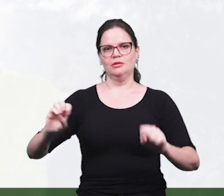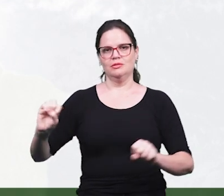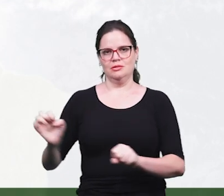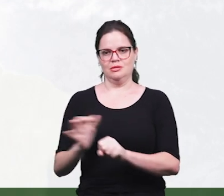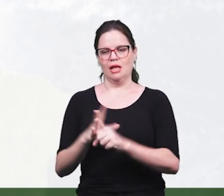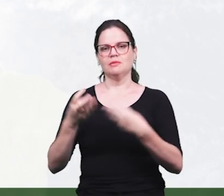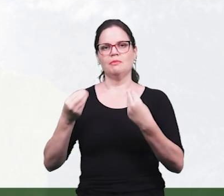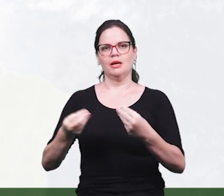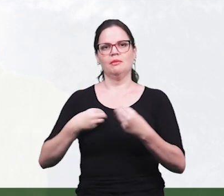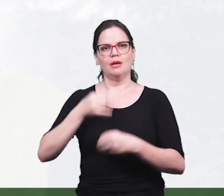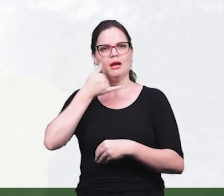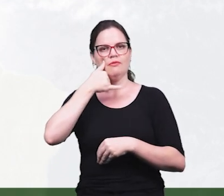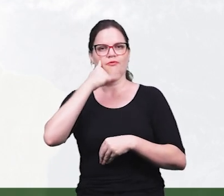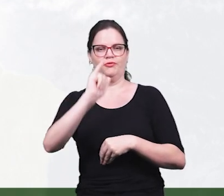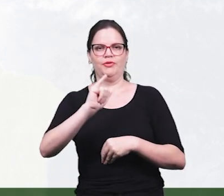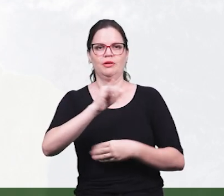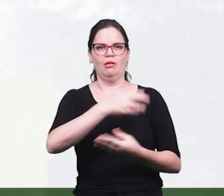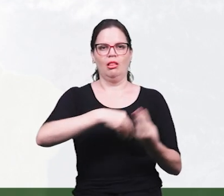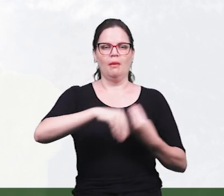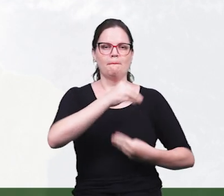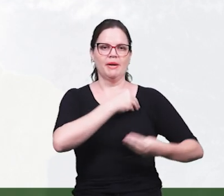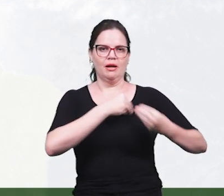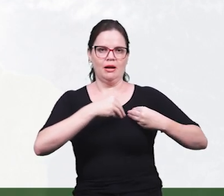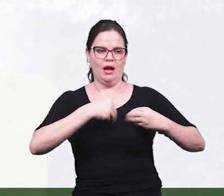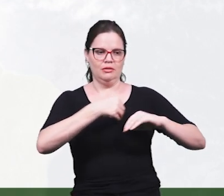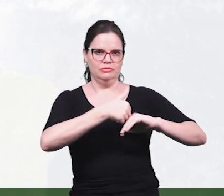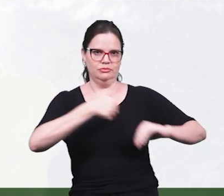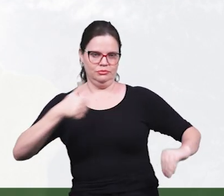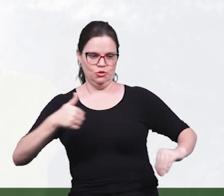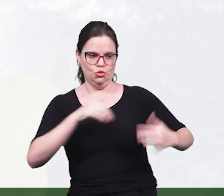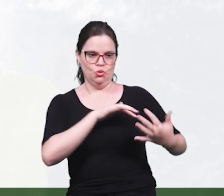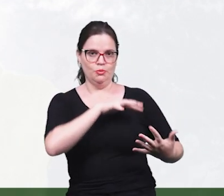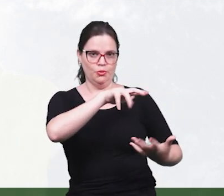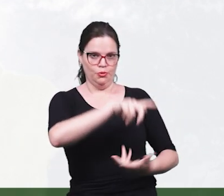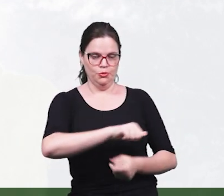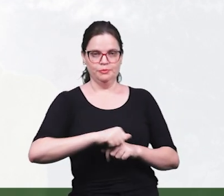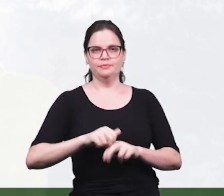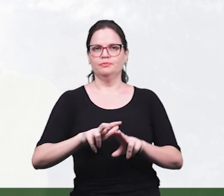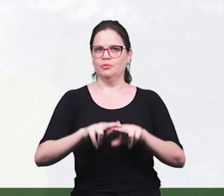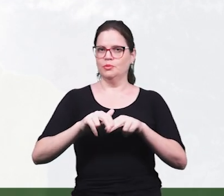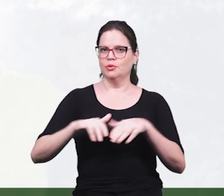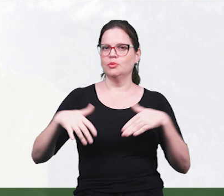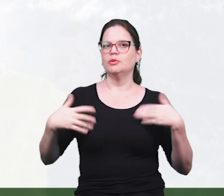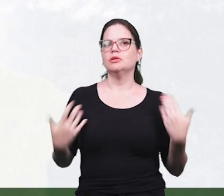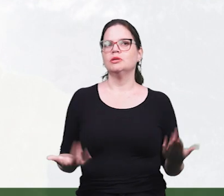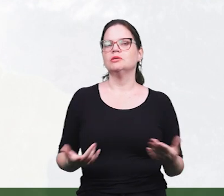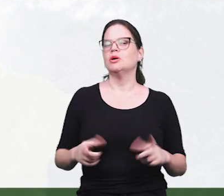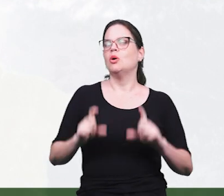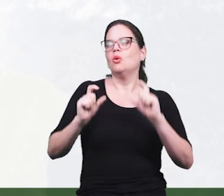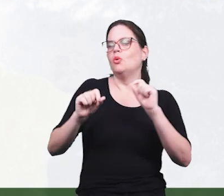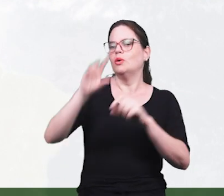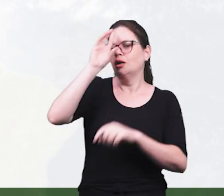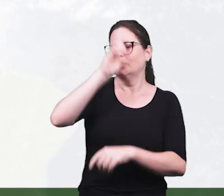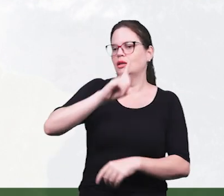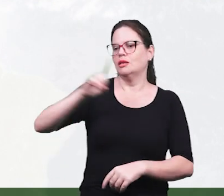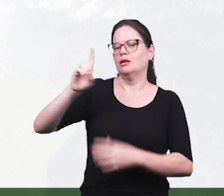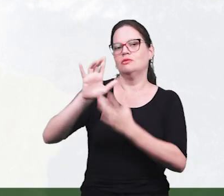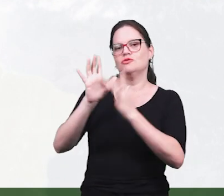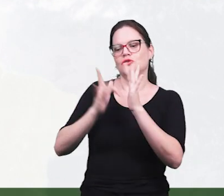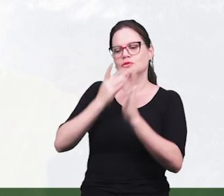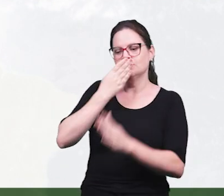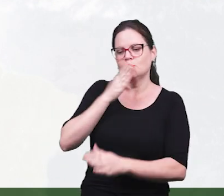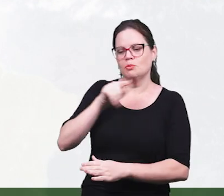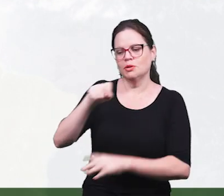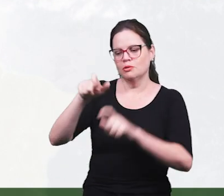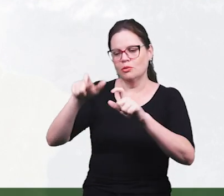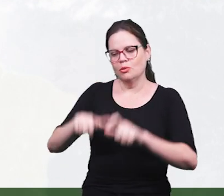não se contaminar com o mundo. Por causa disso, agora vem a pergunta, por causa disso, qual foi a promessa que Jesus fez